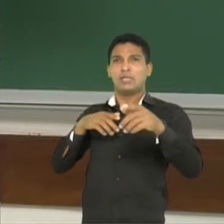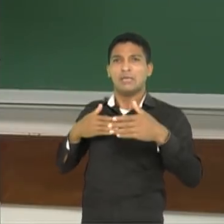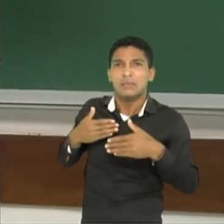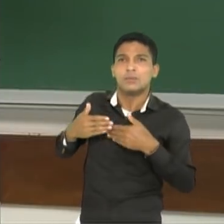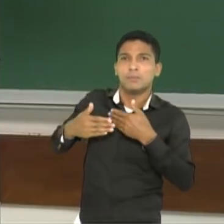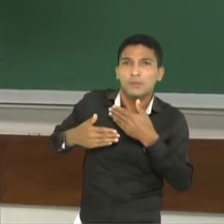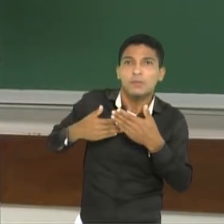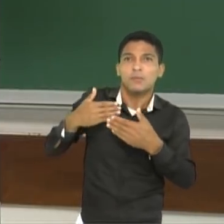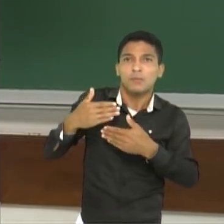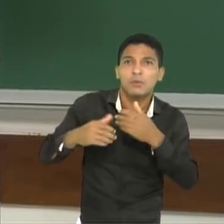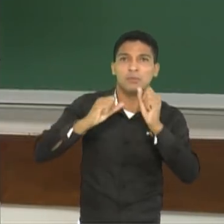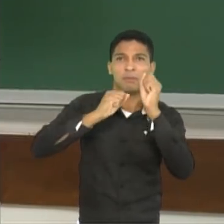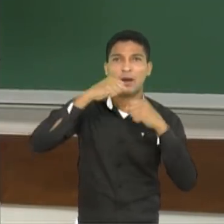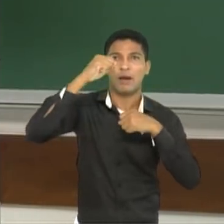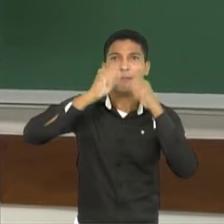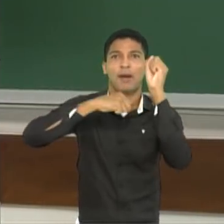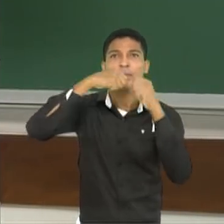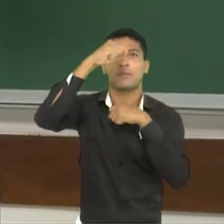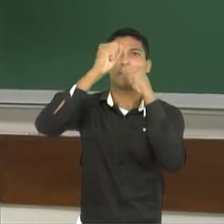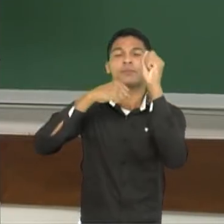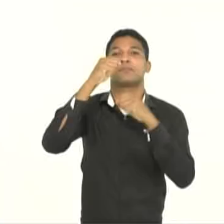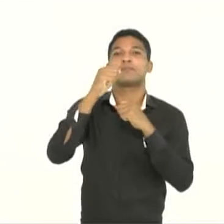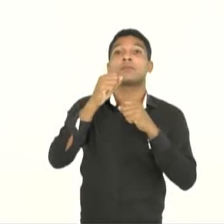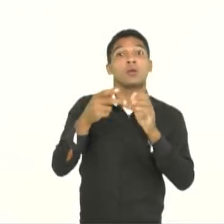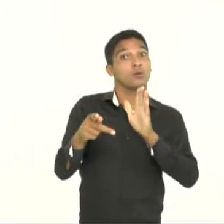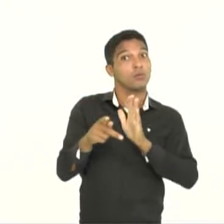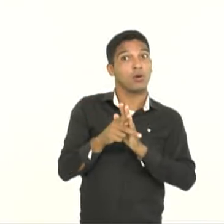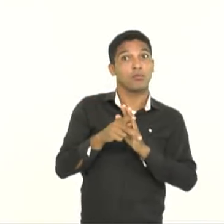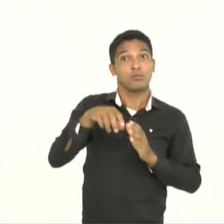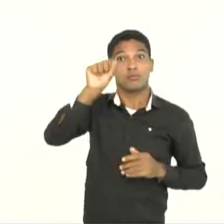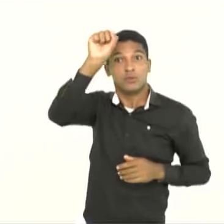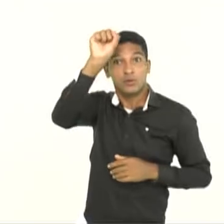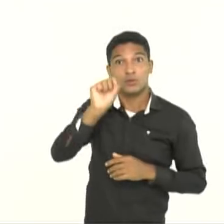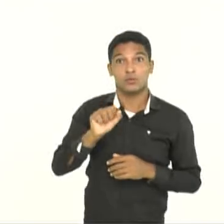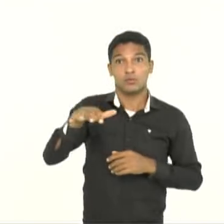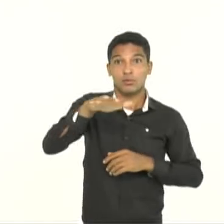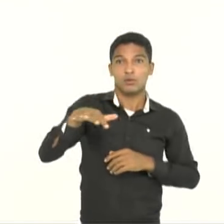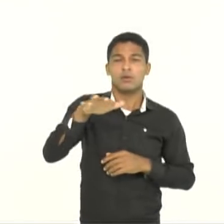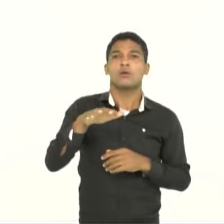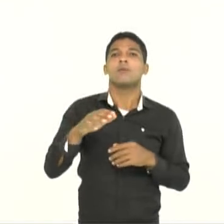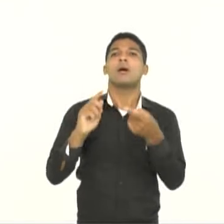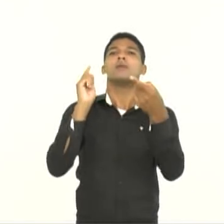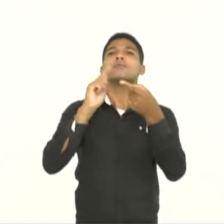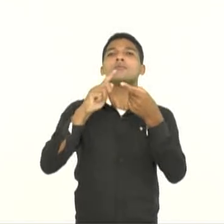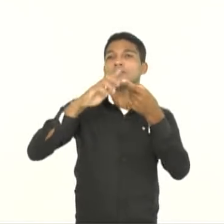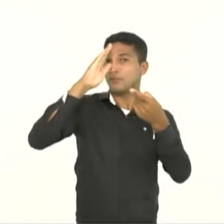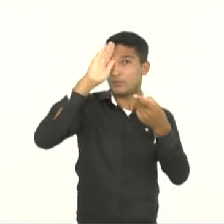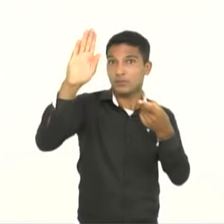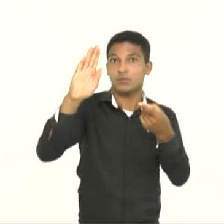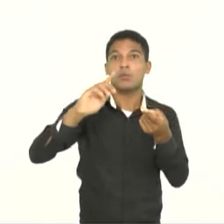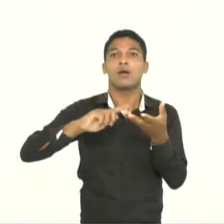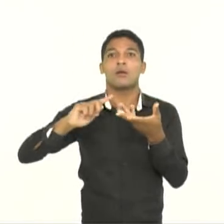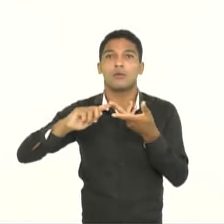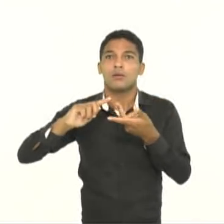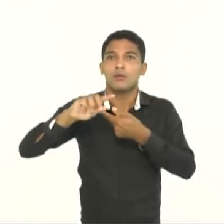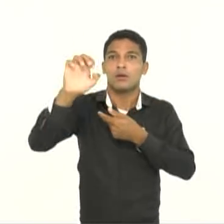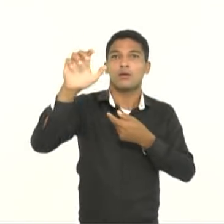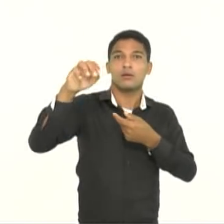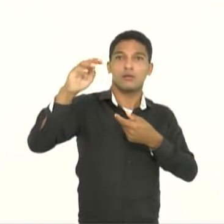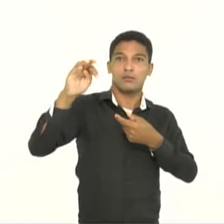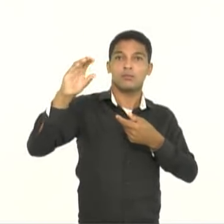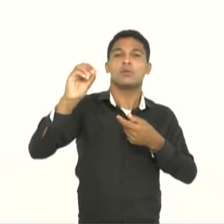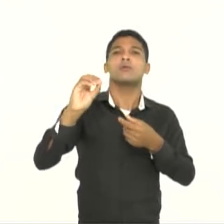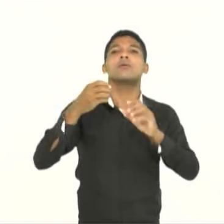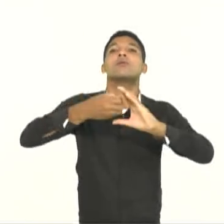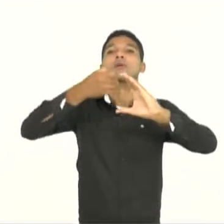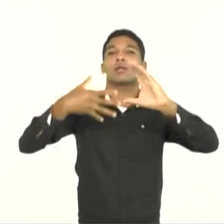região sul, ok? Então, o que nós temos lá? Um dos principais elementos, o que caracterizou esse início ali da implantação